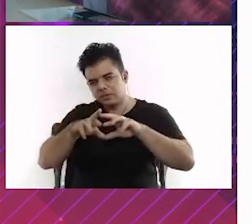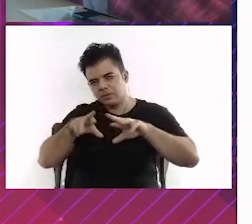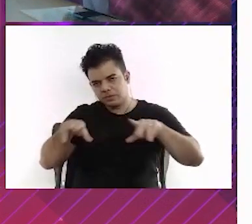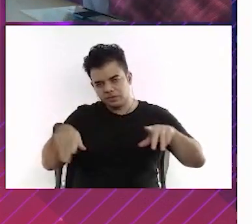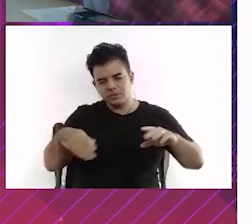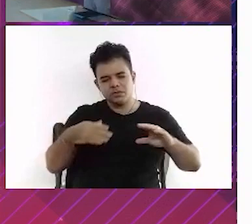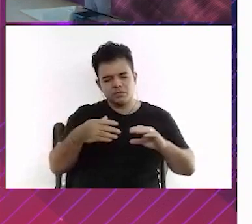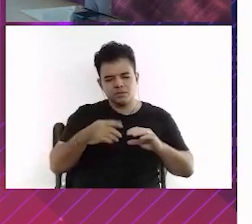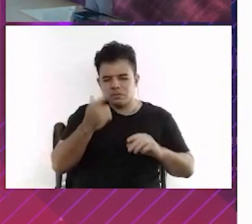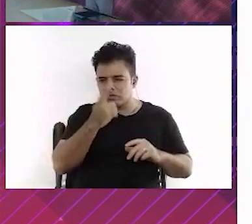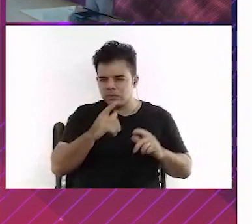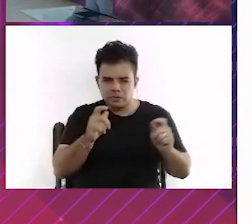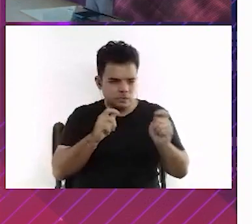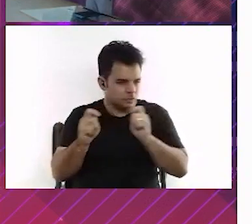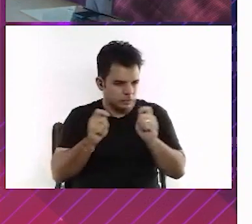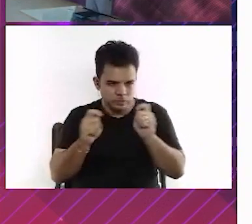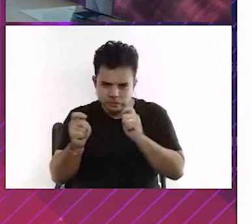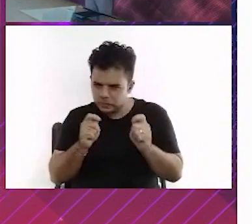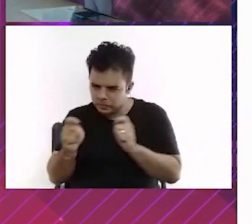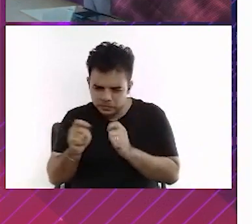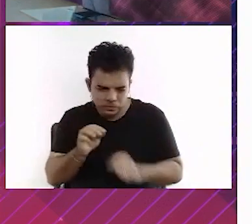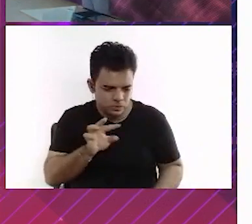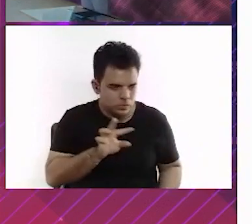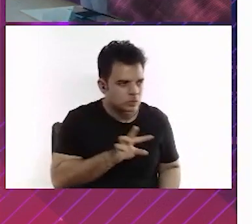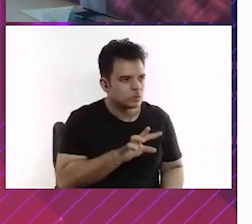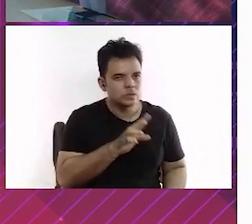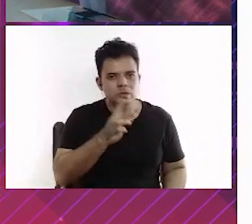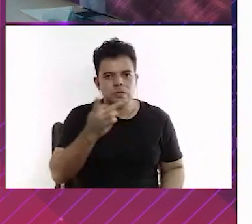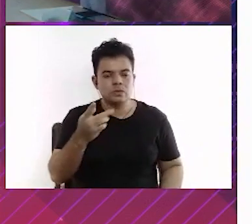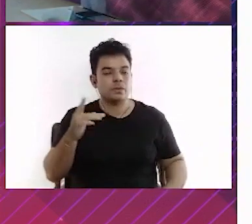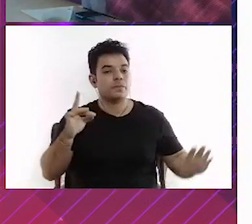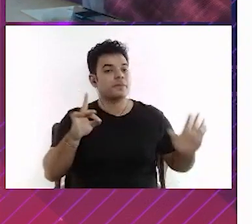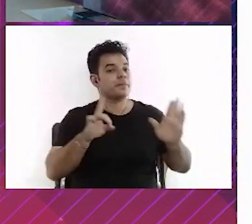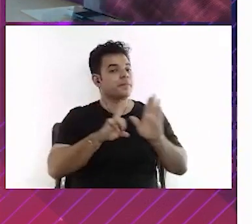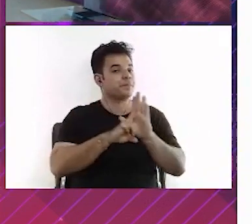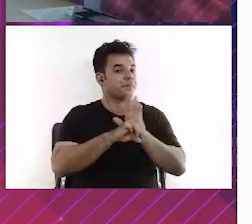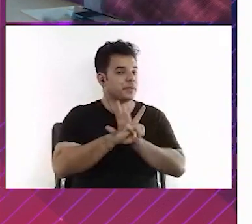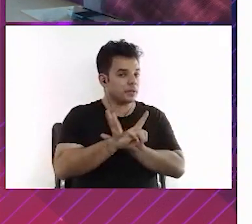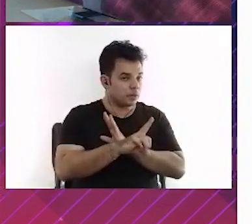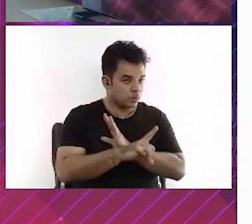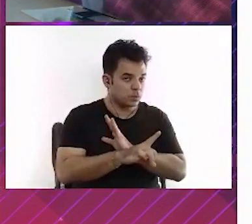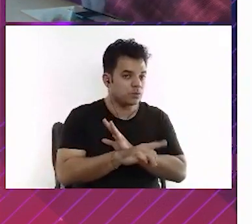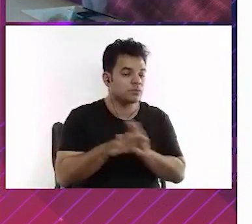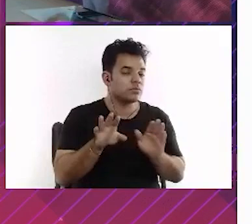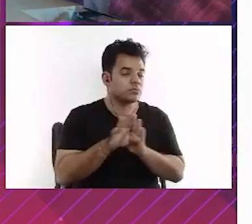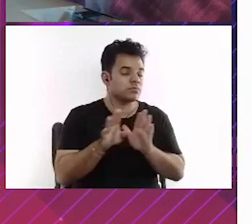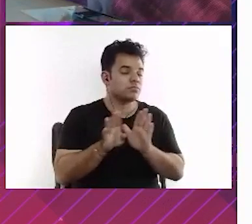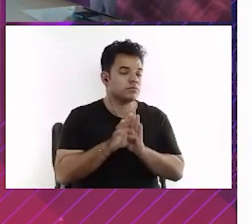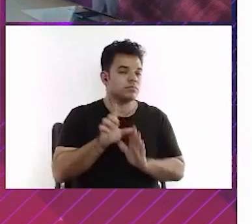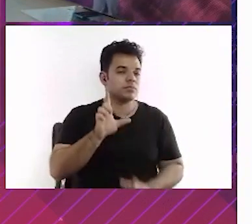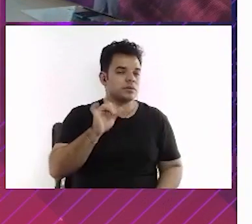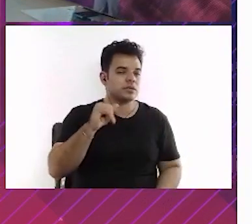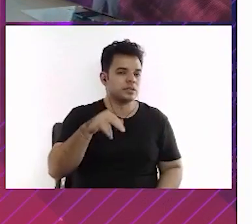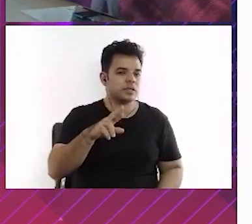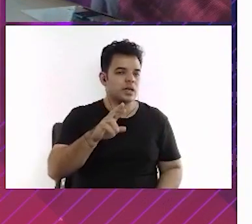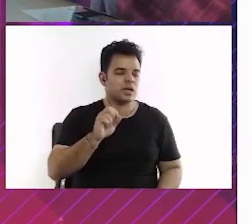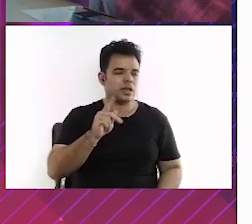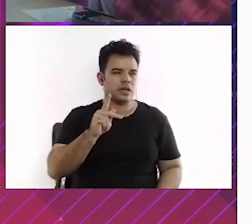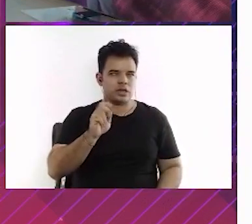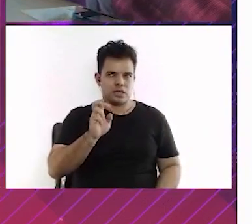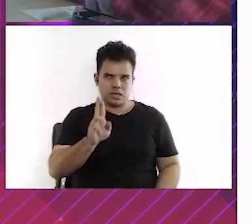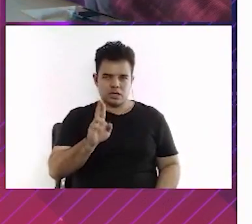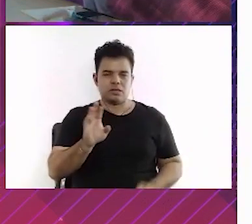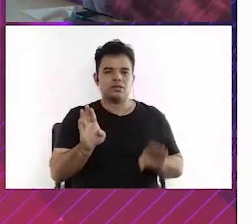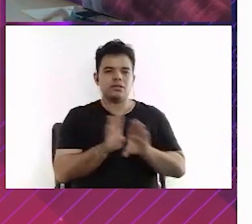e trazendo ele para uma outra condição de perguntas com escala Likert e também perguntas abertas sobre cada um